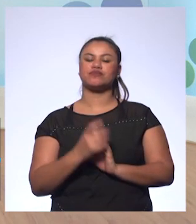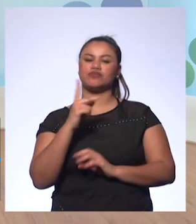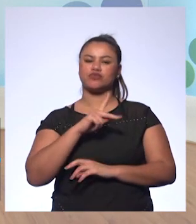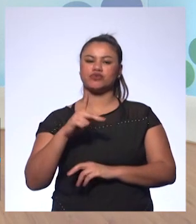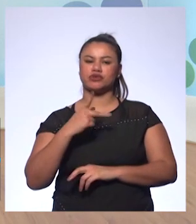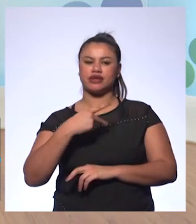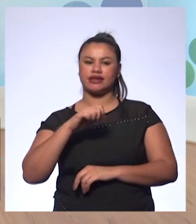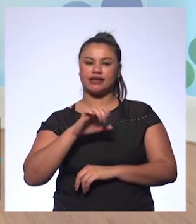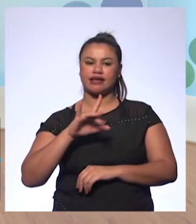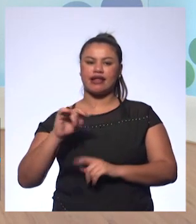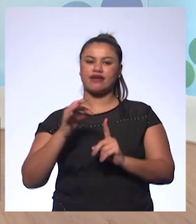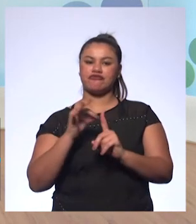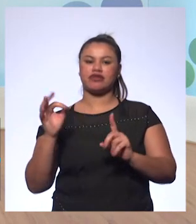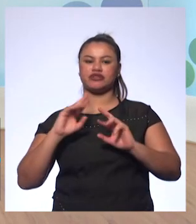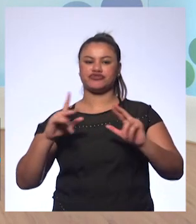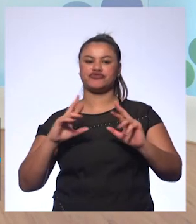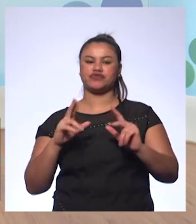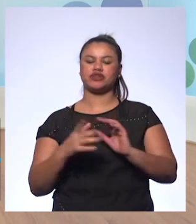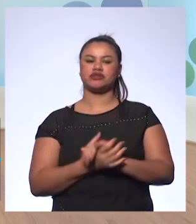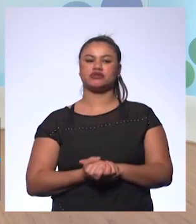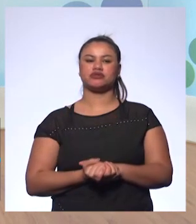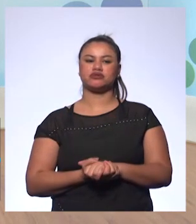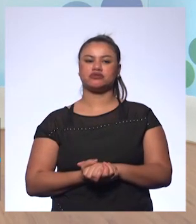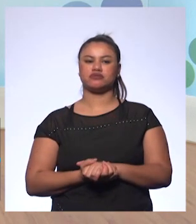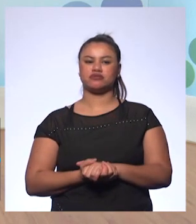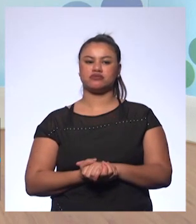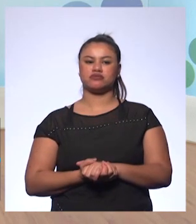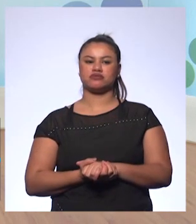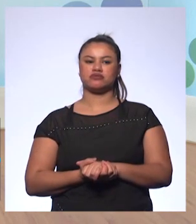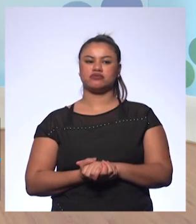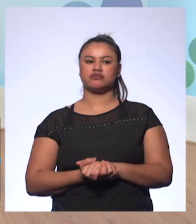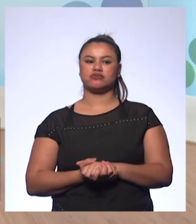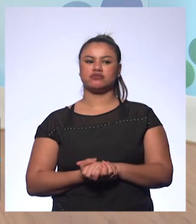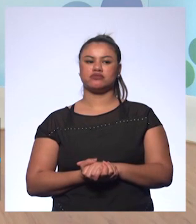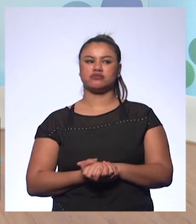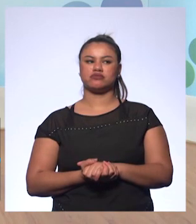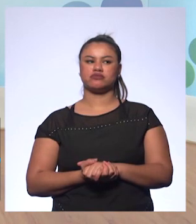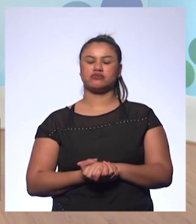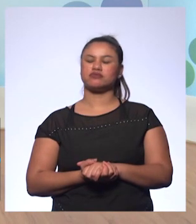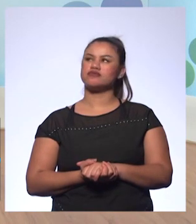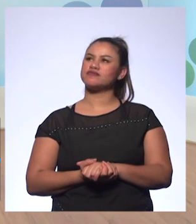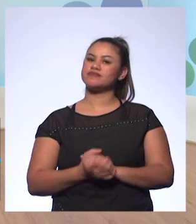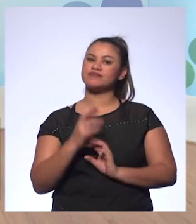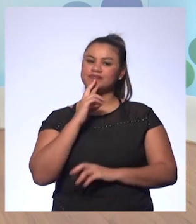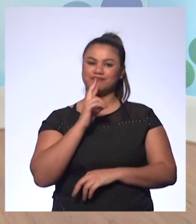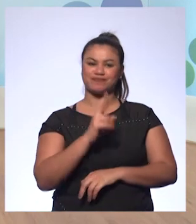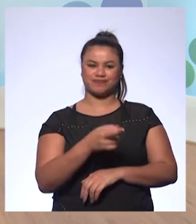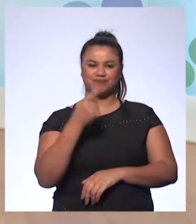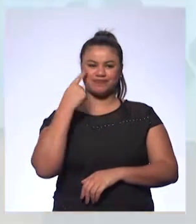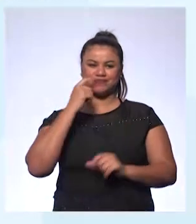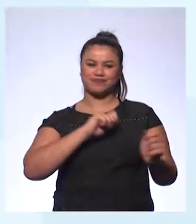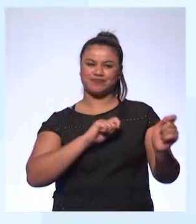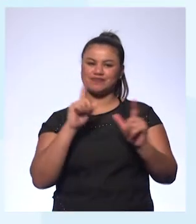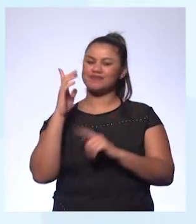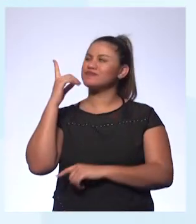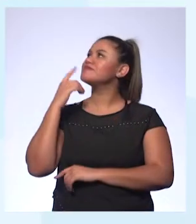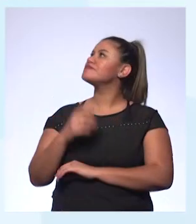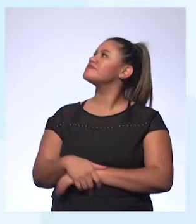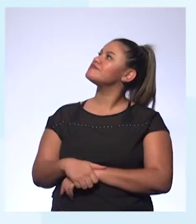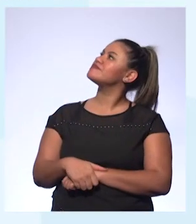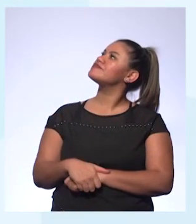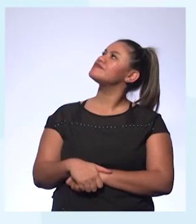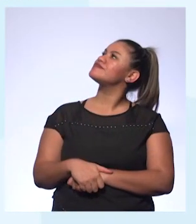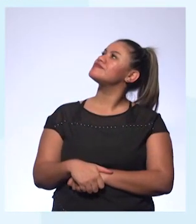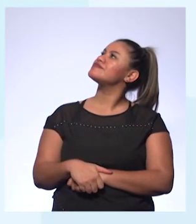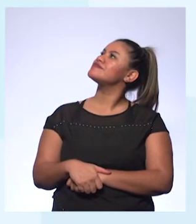couple Will get married in two thousand and five muito bem vamos ver uma tela é tão resposta Day Will